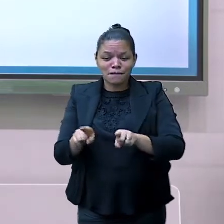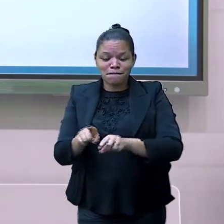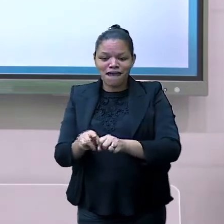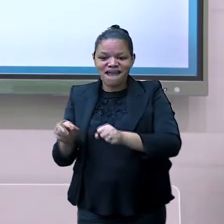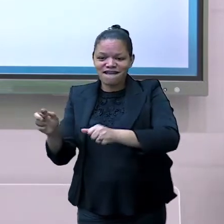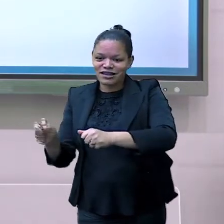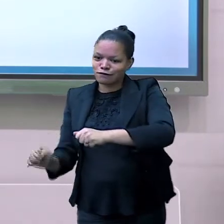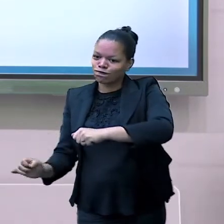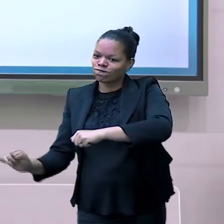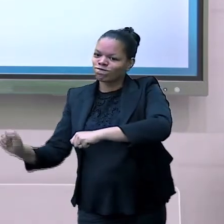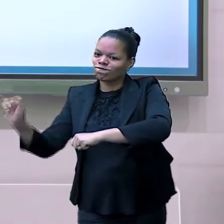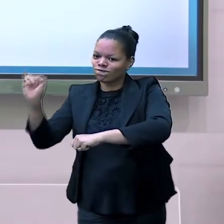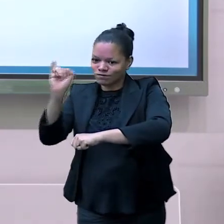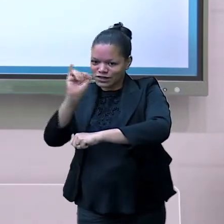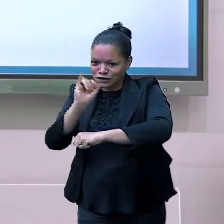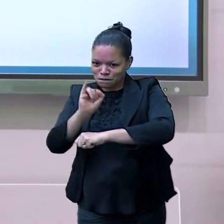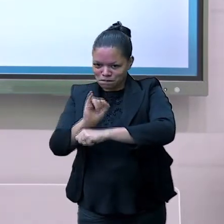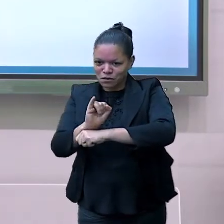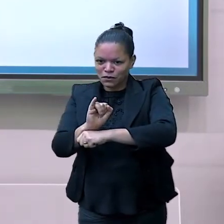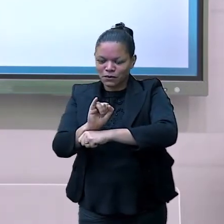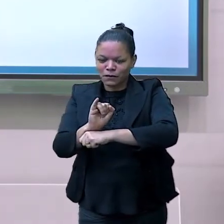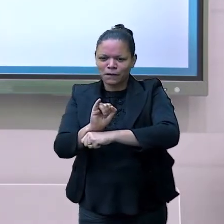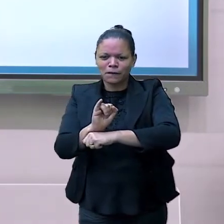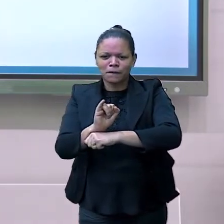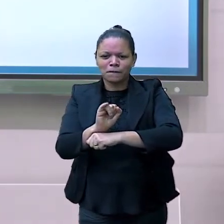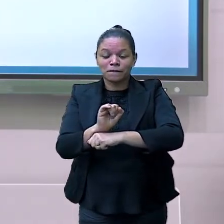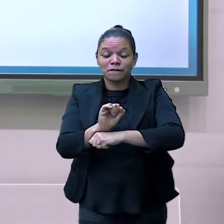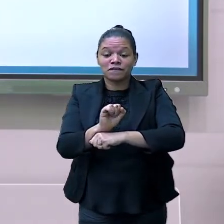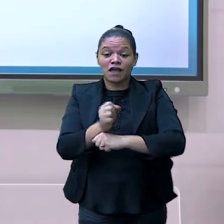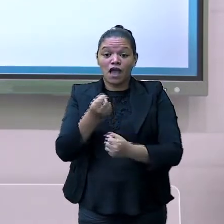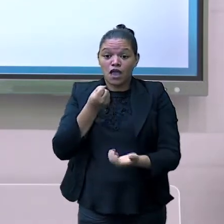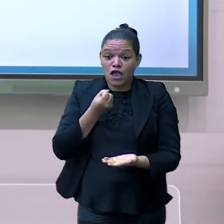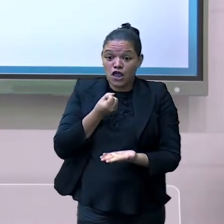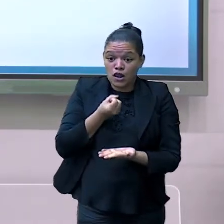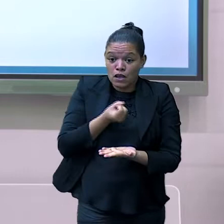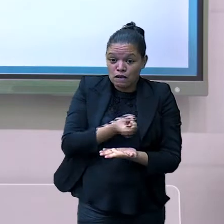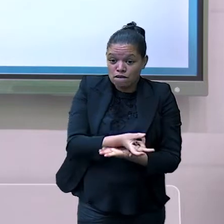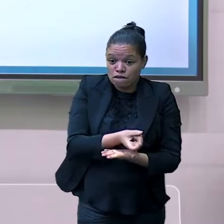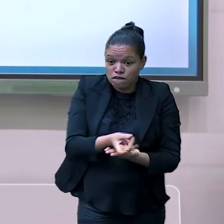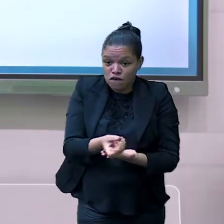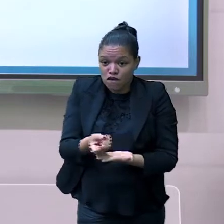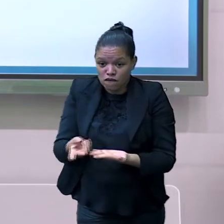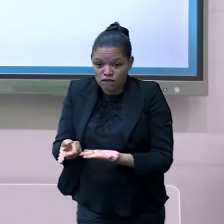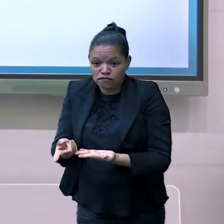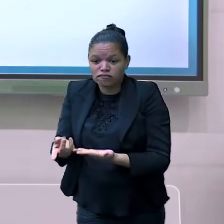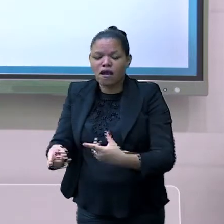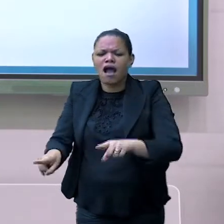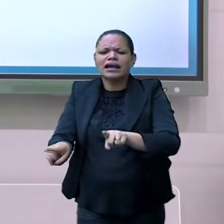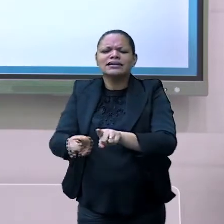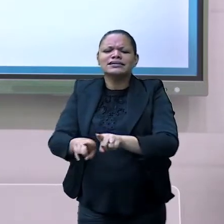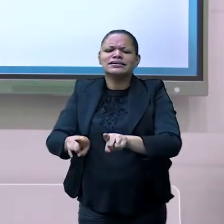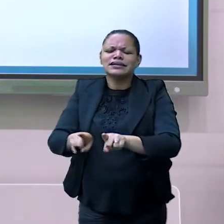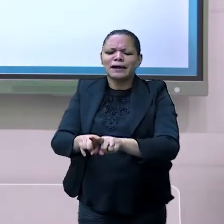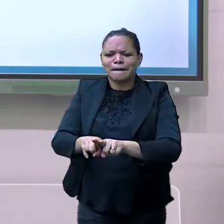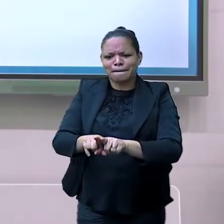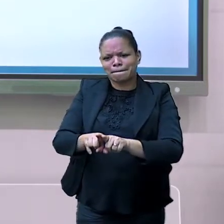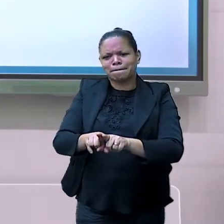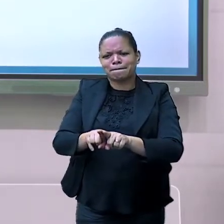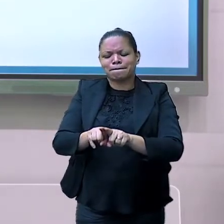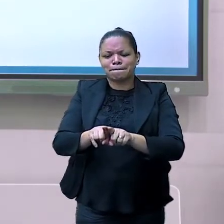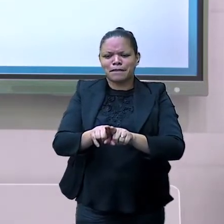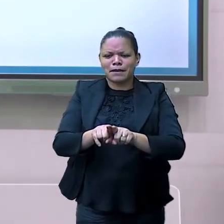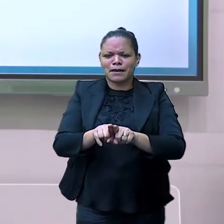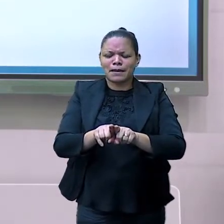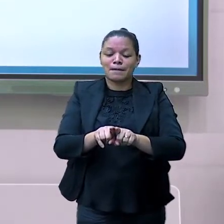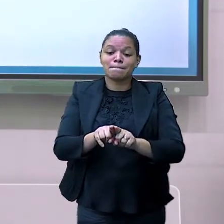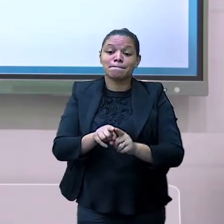economia, tanto daquele país que vende quanto daquele país que importa. E isso é bastante importante porque um determinado